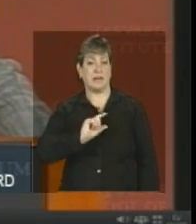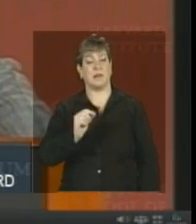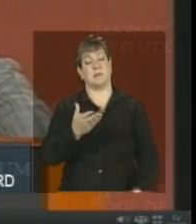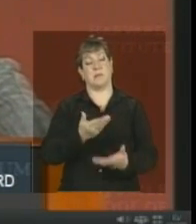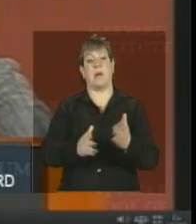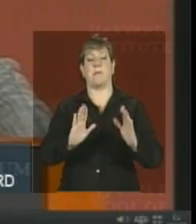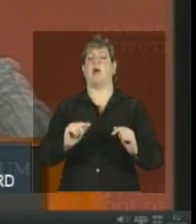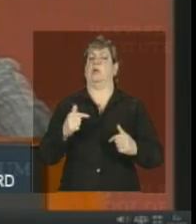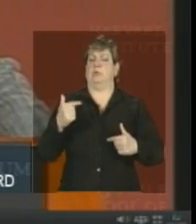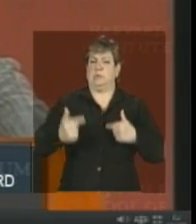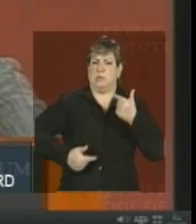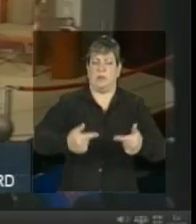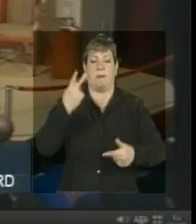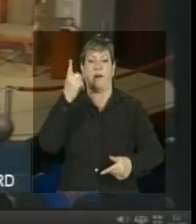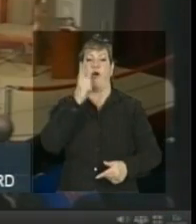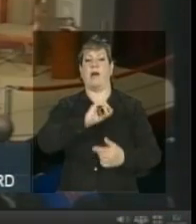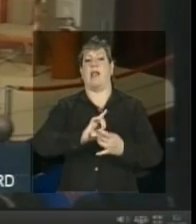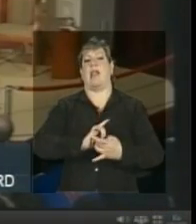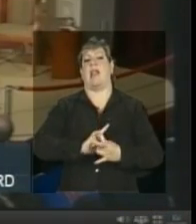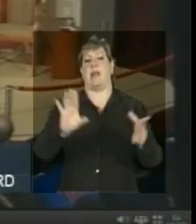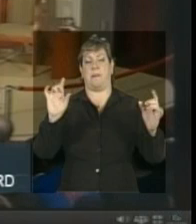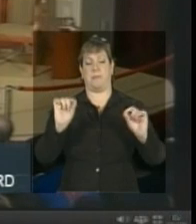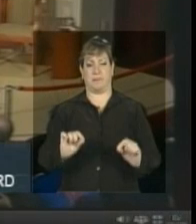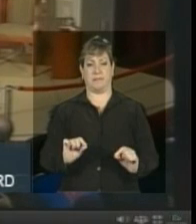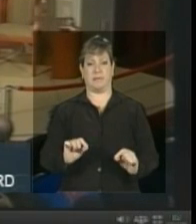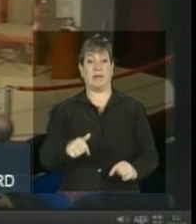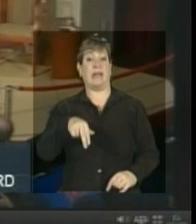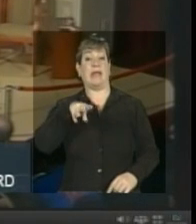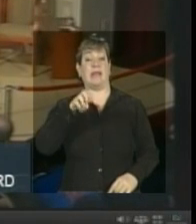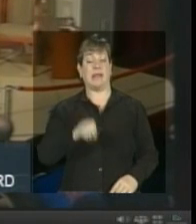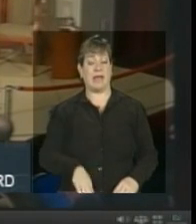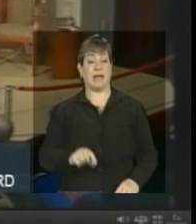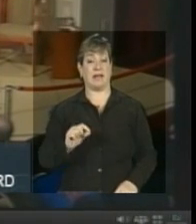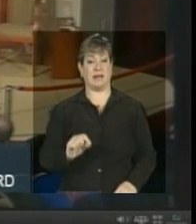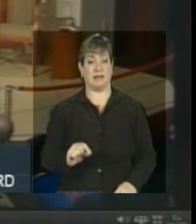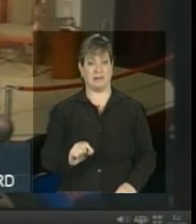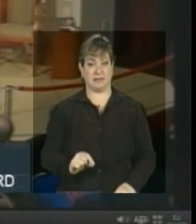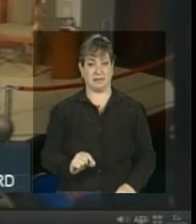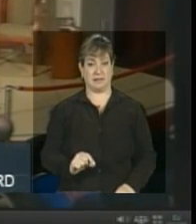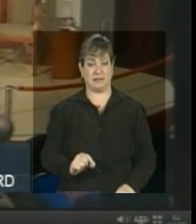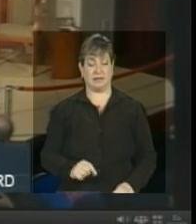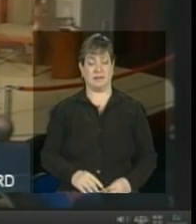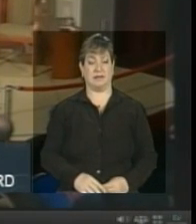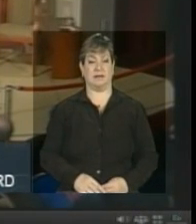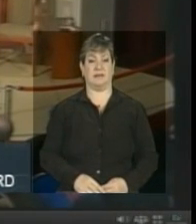pela liberdade. Quem inspirou